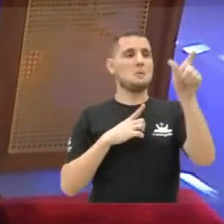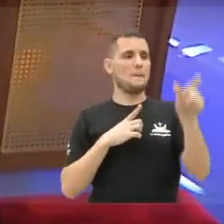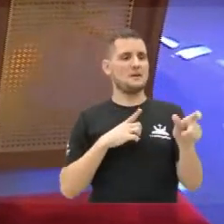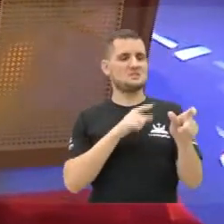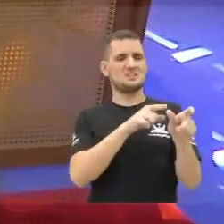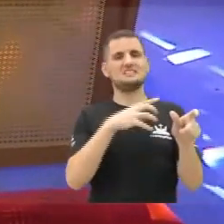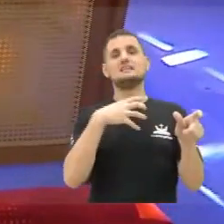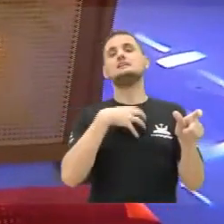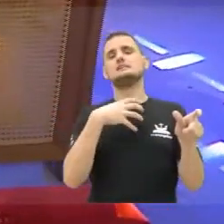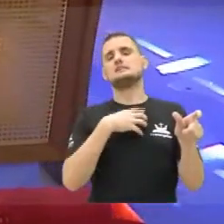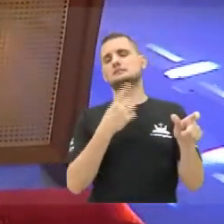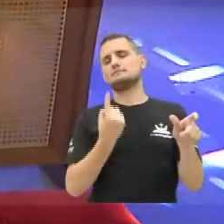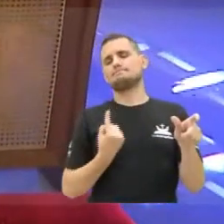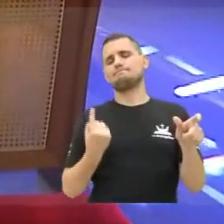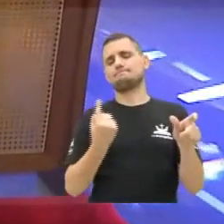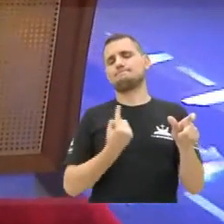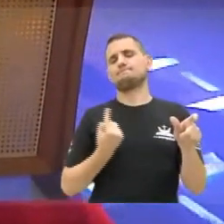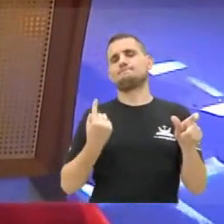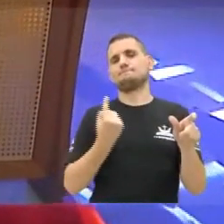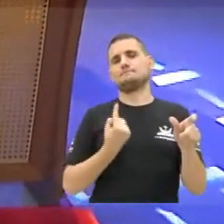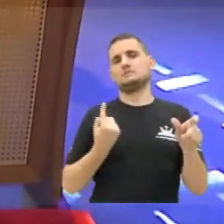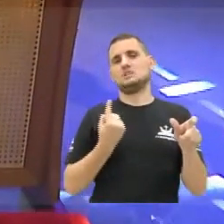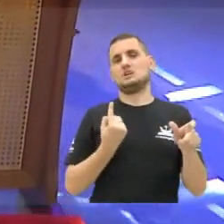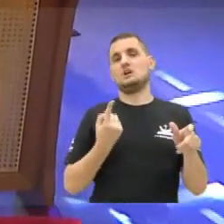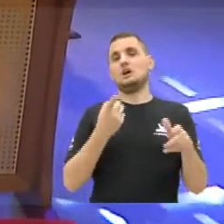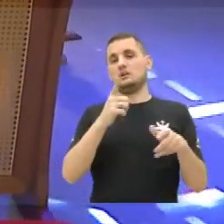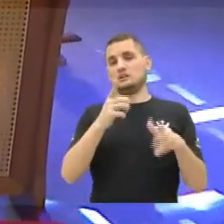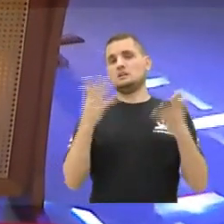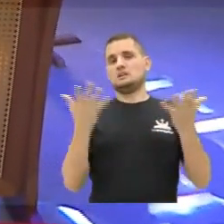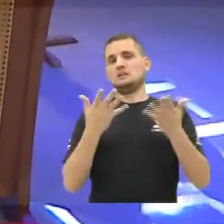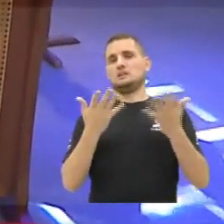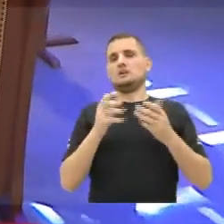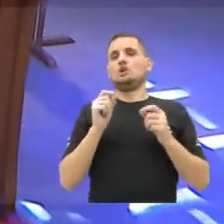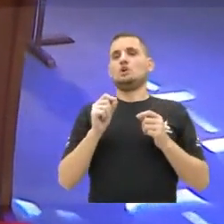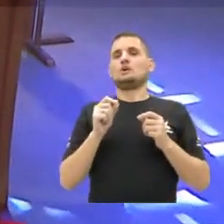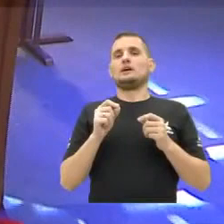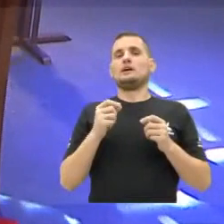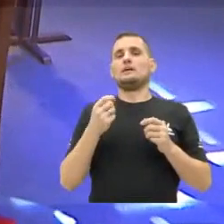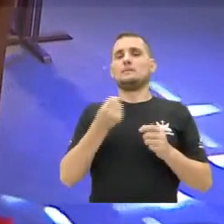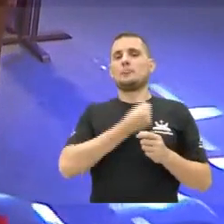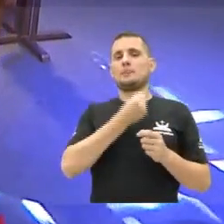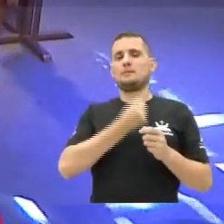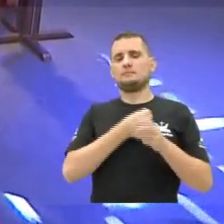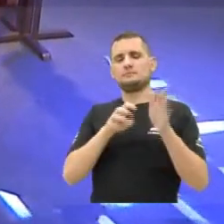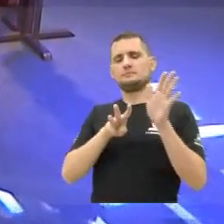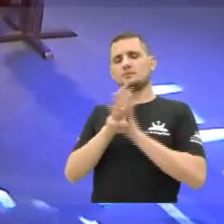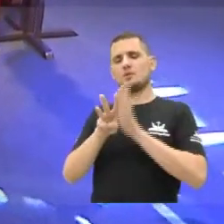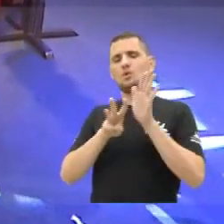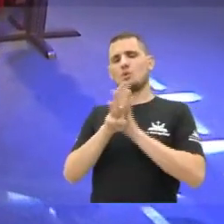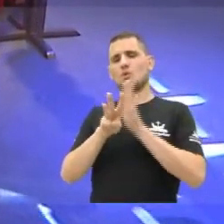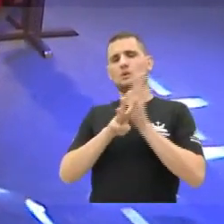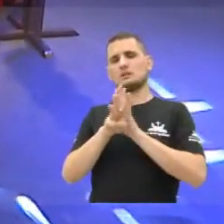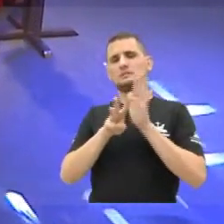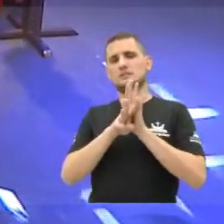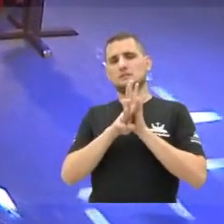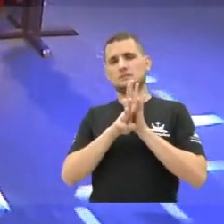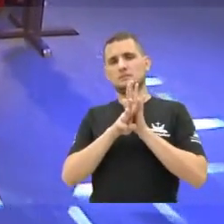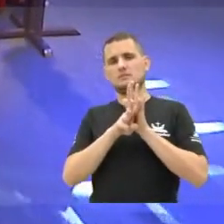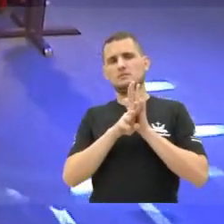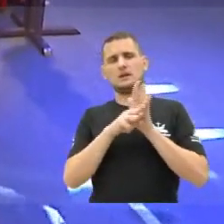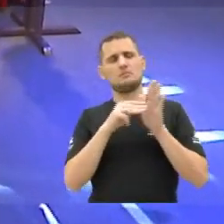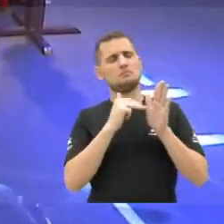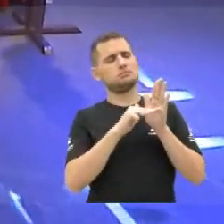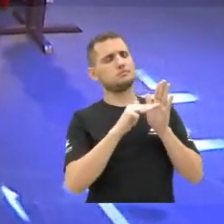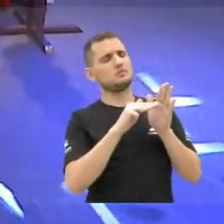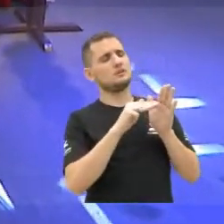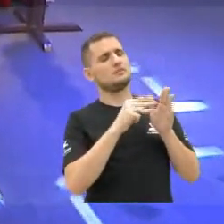só agora, você vai pegar o seu telefone, vai ligar e você vai marcar uma visita.